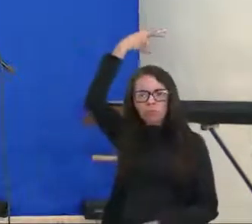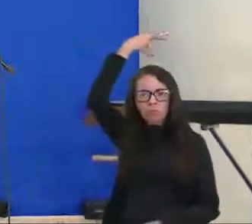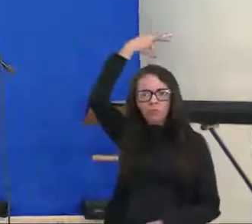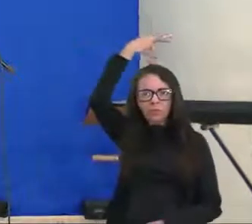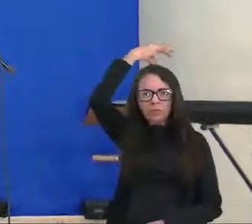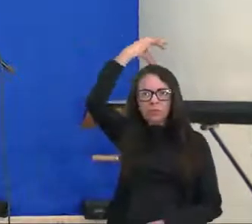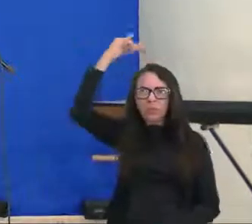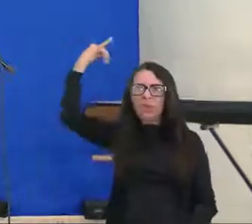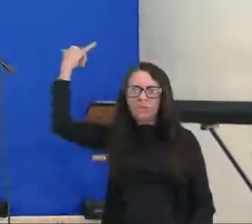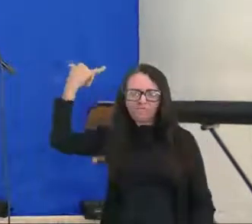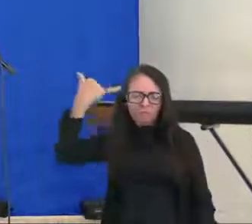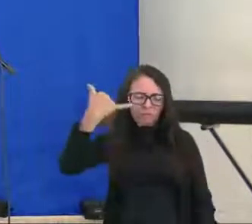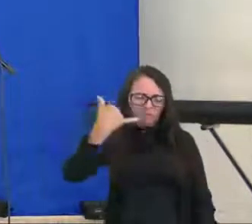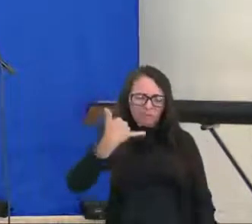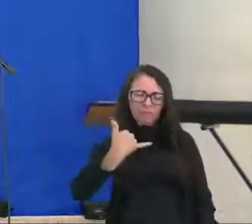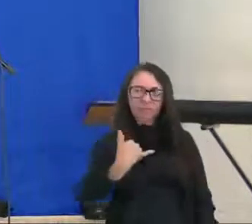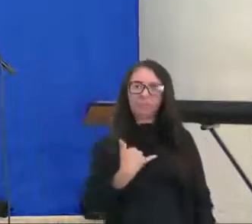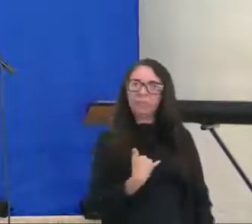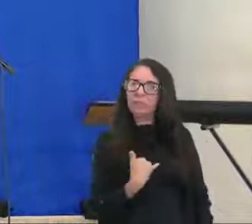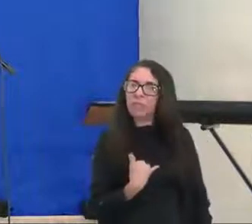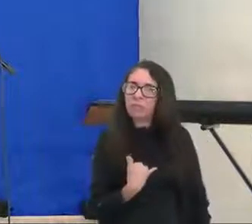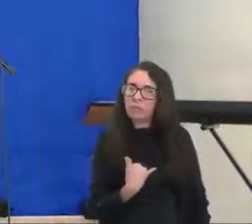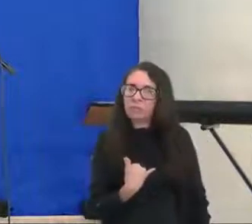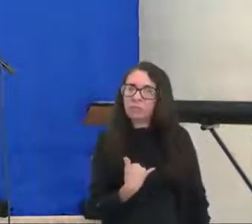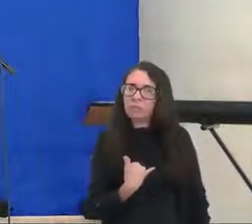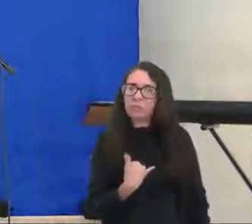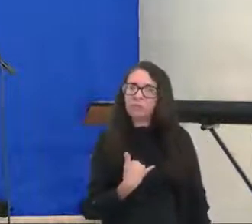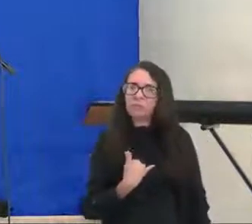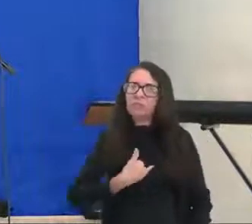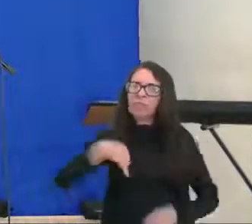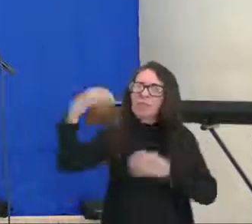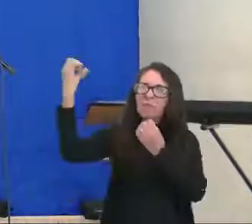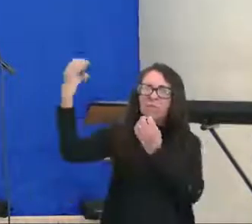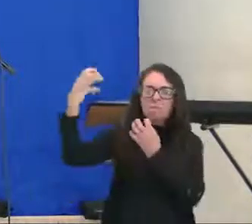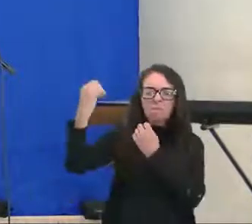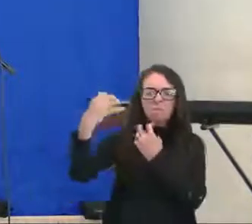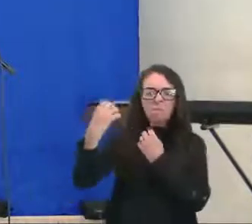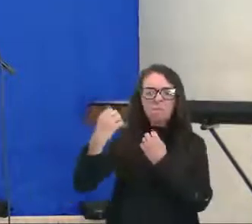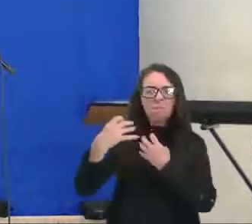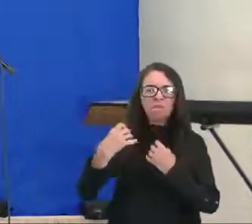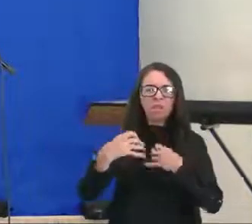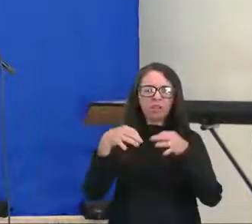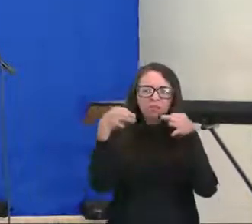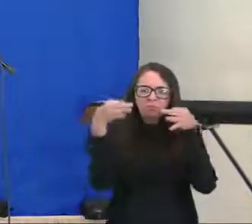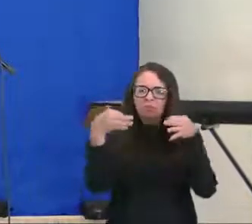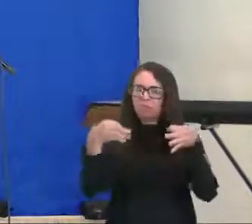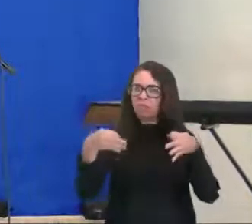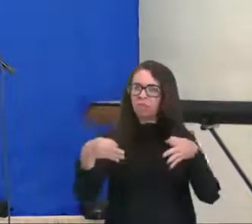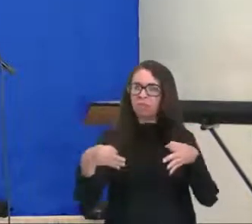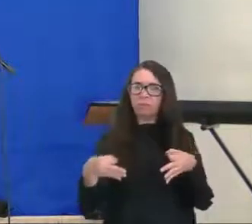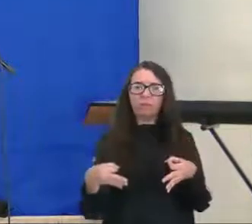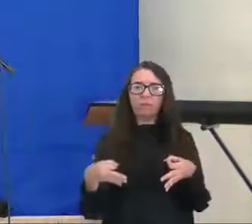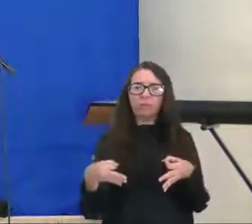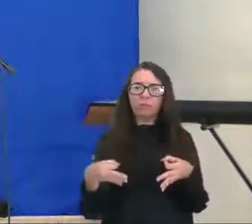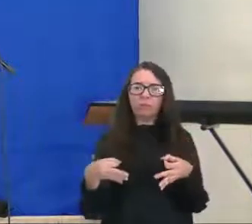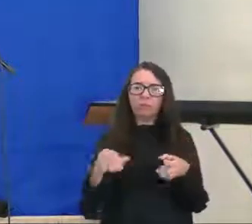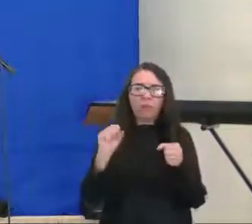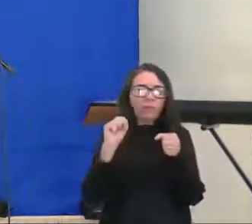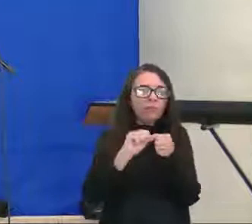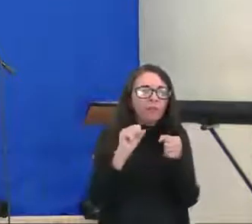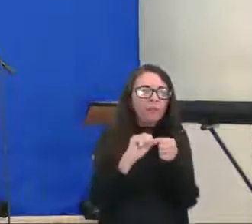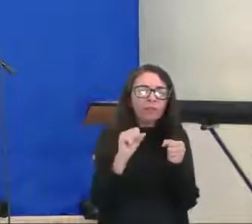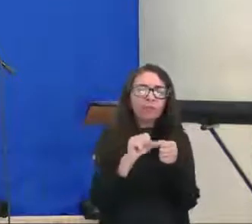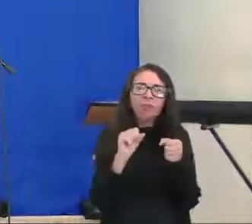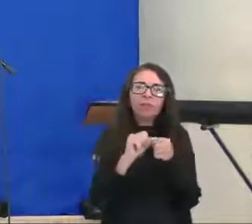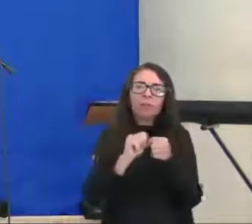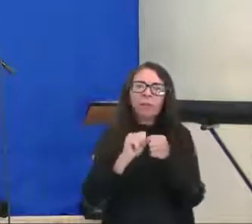os membros da igreja. Então, quem capacita os membros da igreja, nesse primeiro trecho de 1 Coríntios do 12, do 1